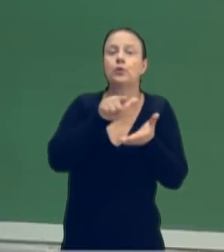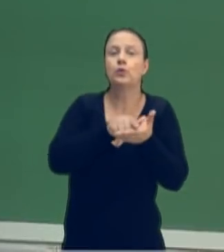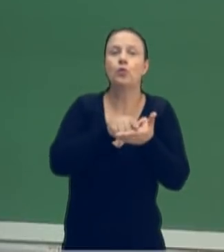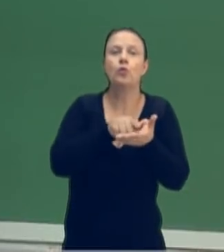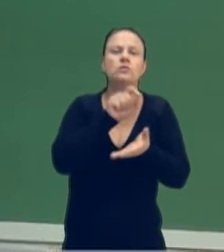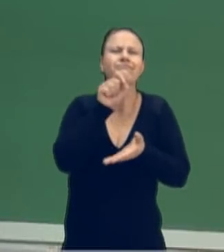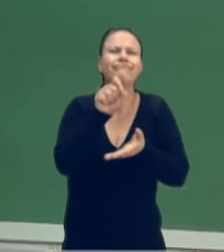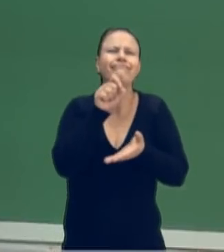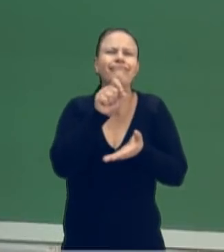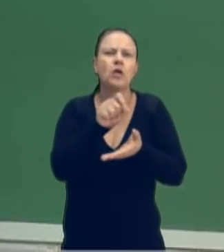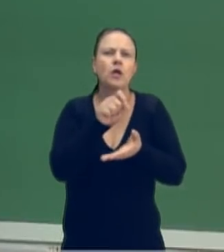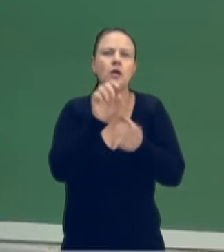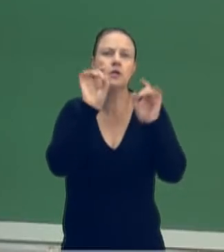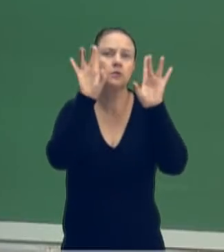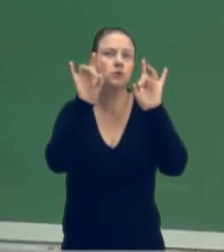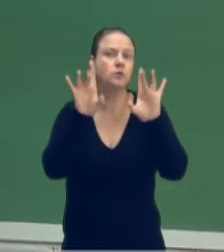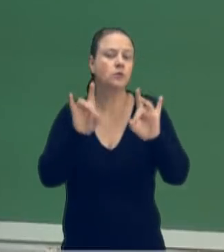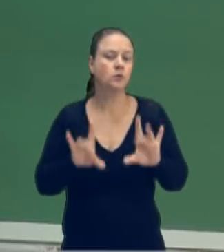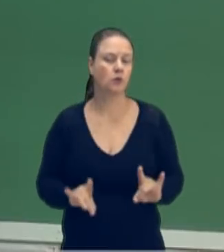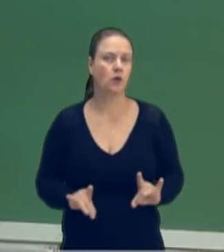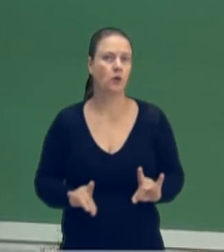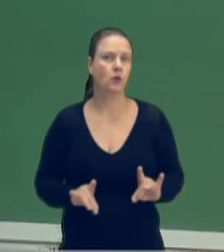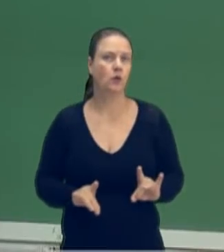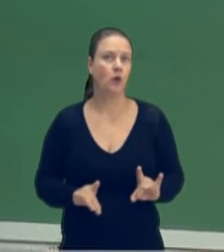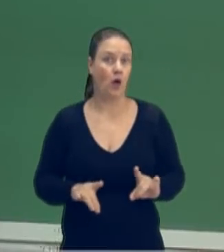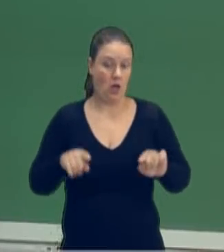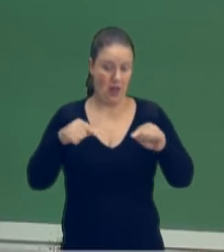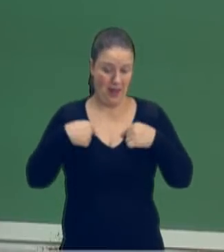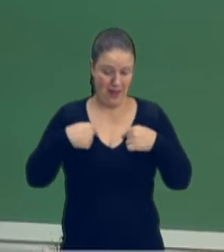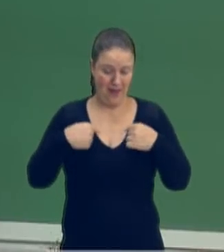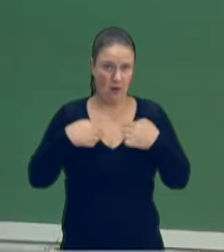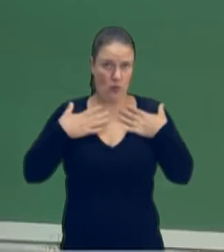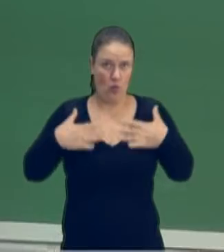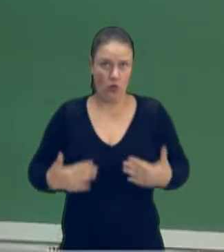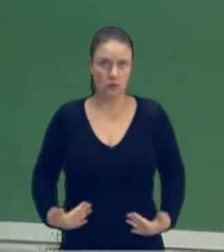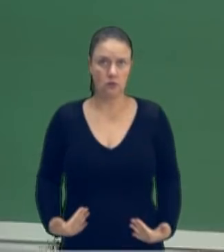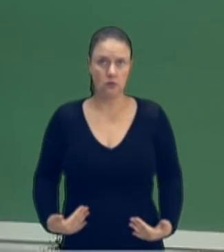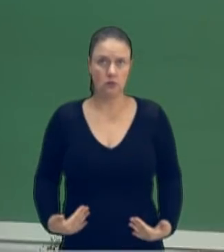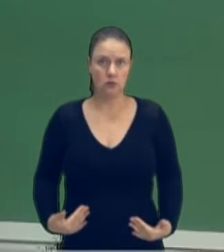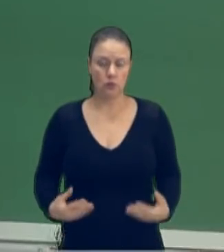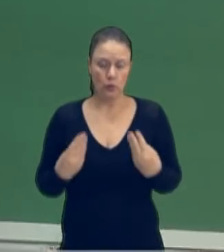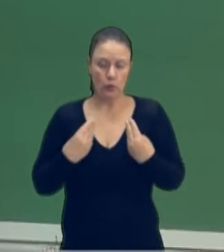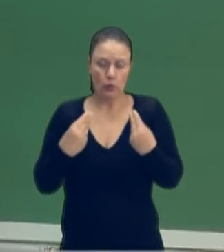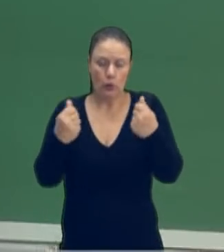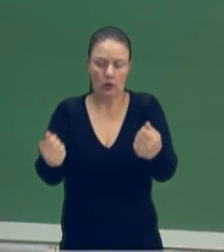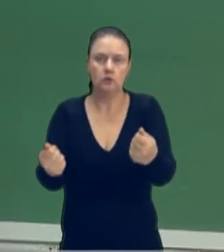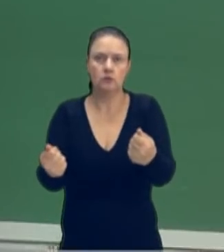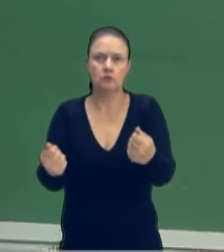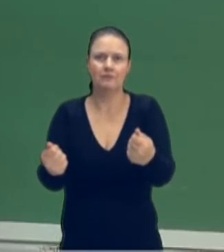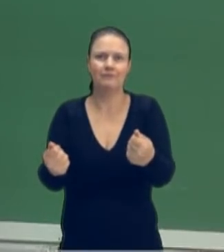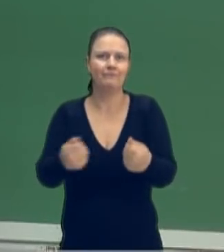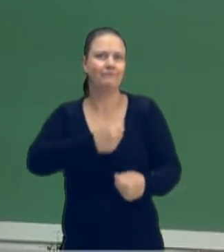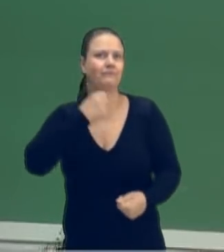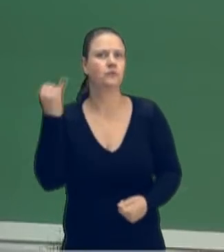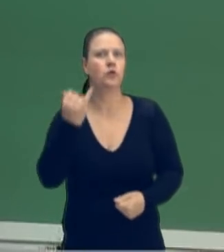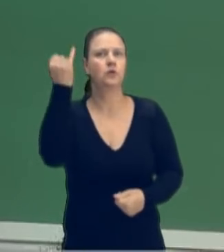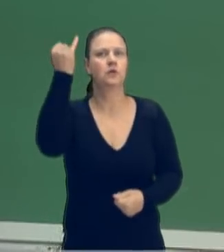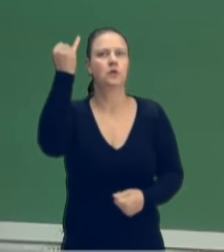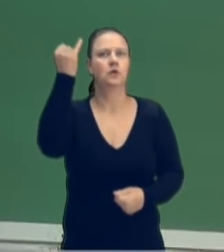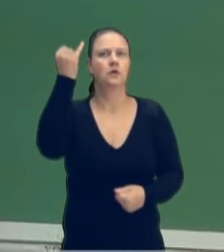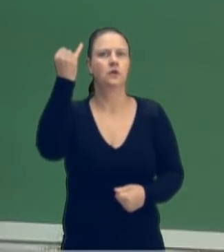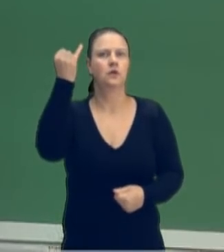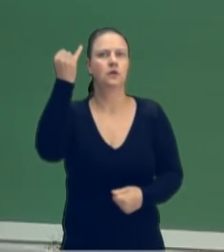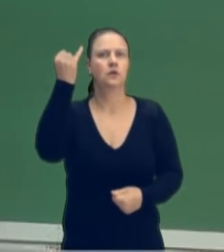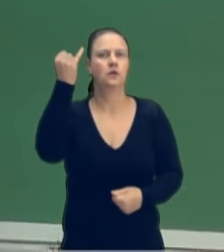que eles acreditavam que era a essência da pessoa. Ou seja, melhor, é onde estava a ideia do saber. Não era o cérebro.